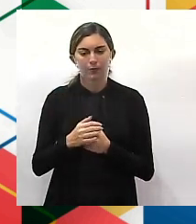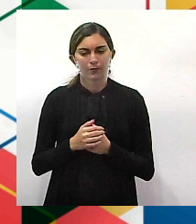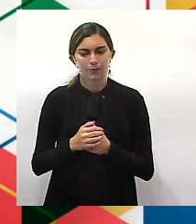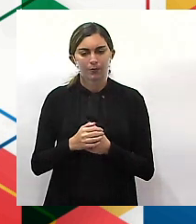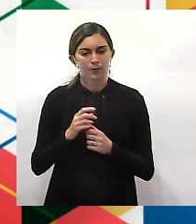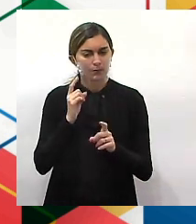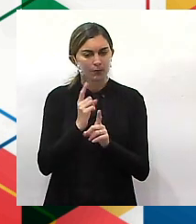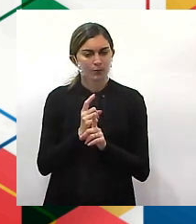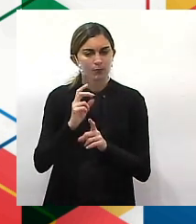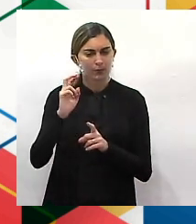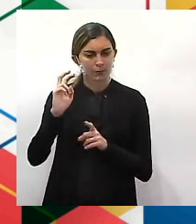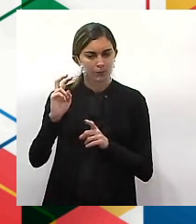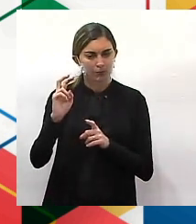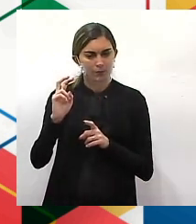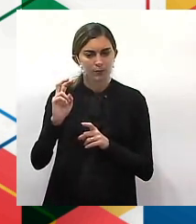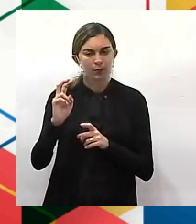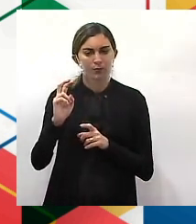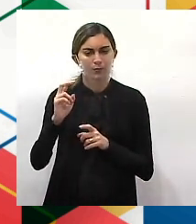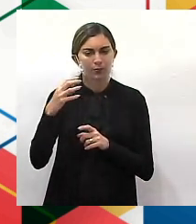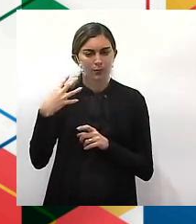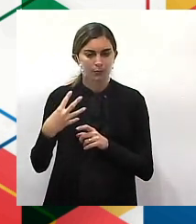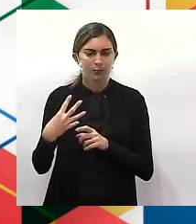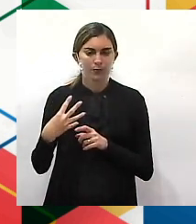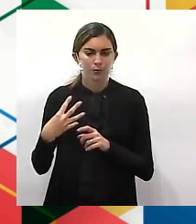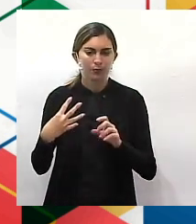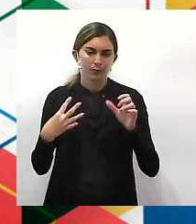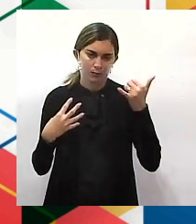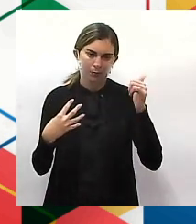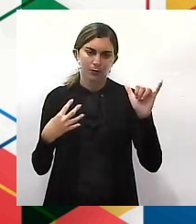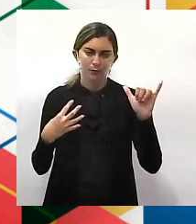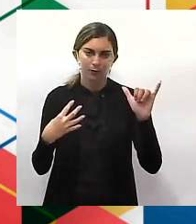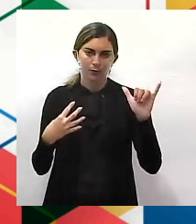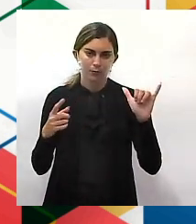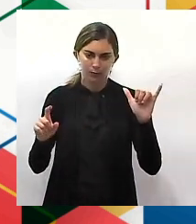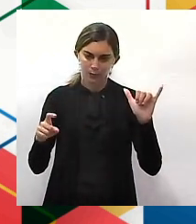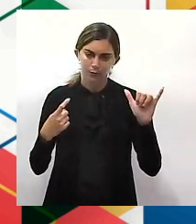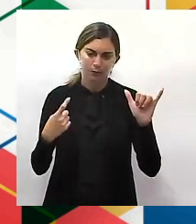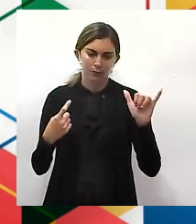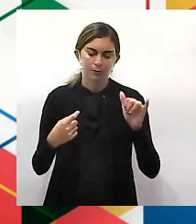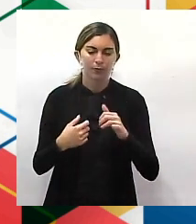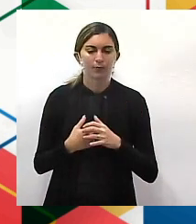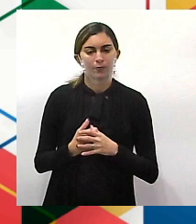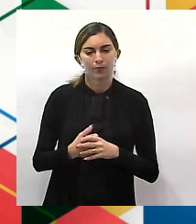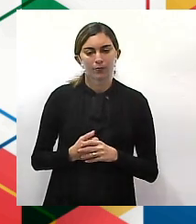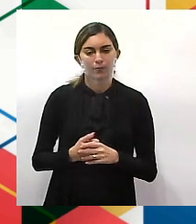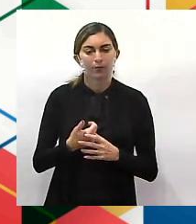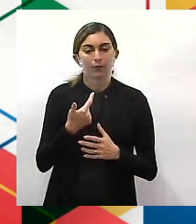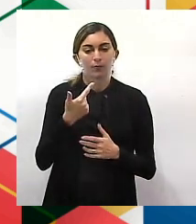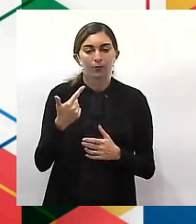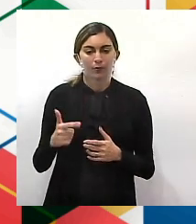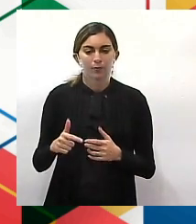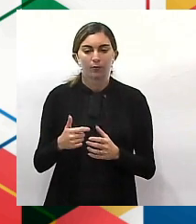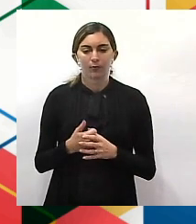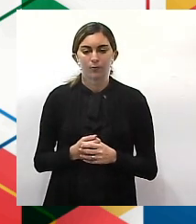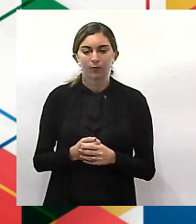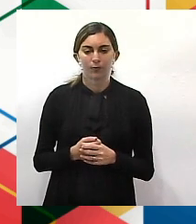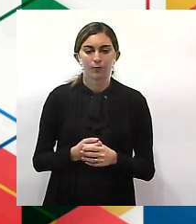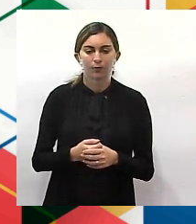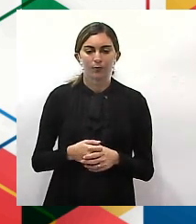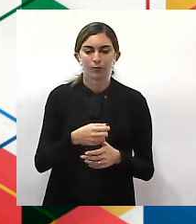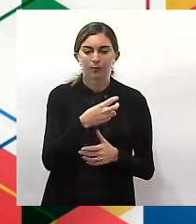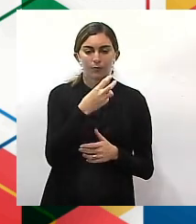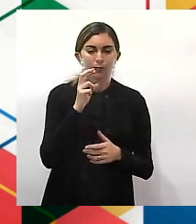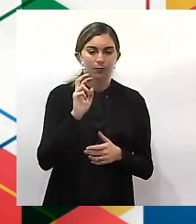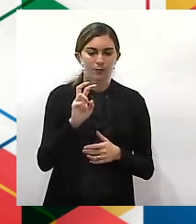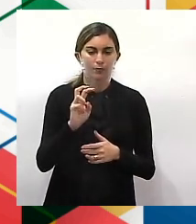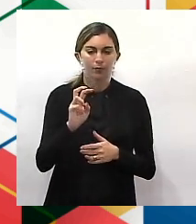marquei os 5 de x e 4 de y. Marca aqui, 5, 4. E o outro ponto é o ponto